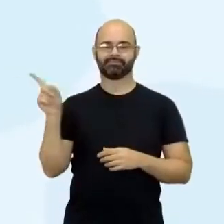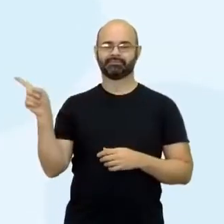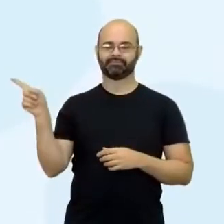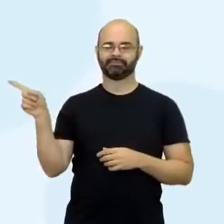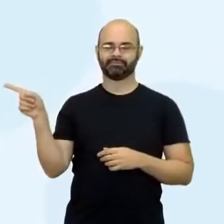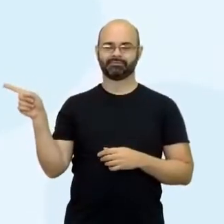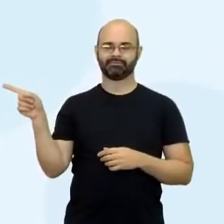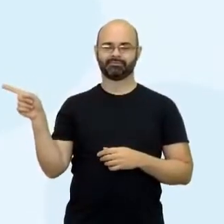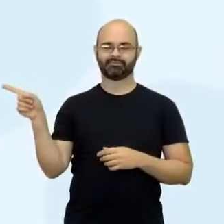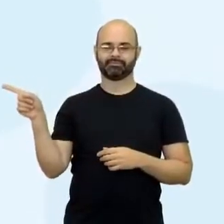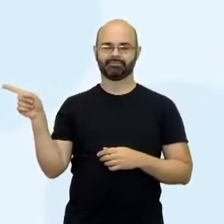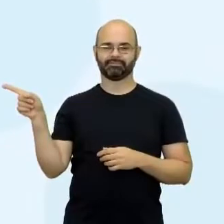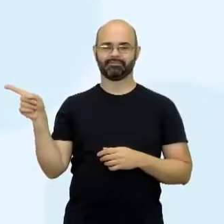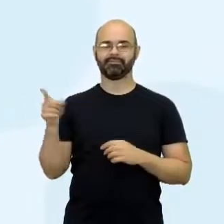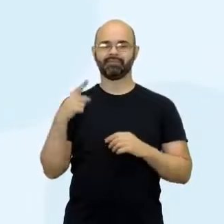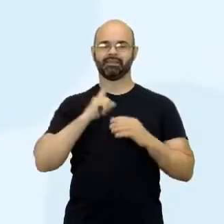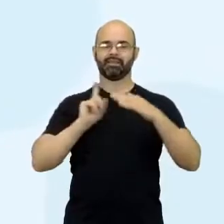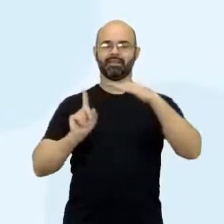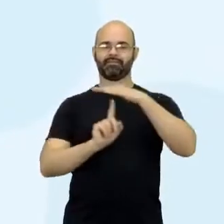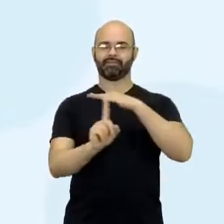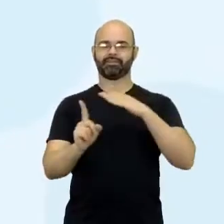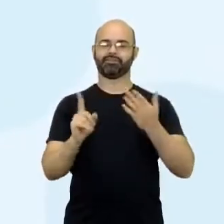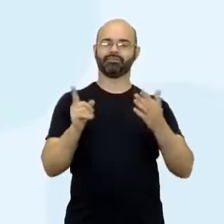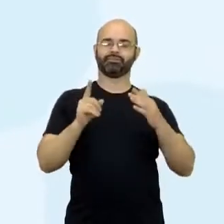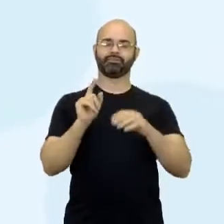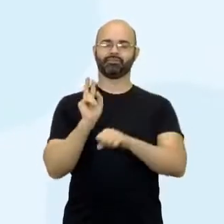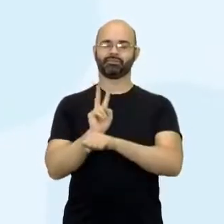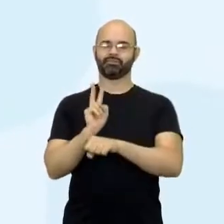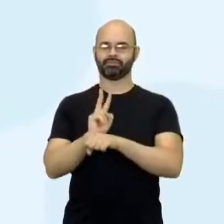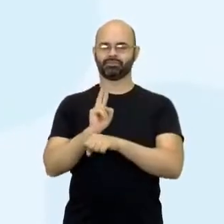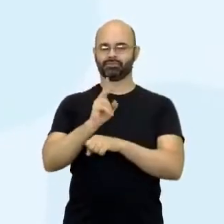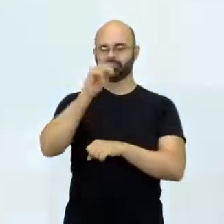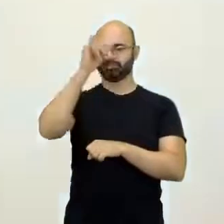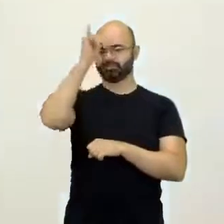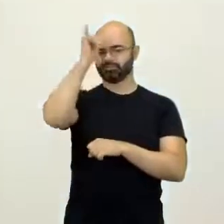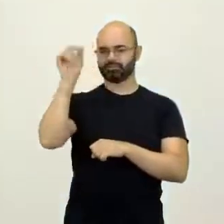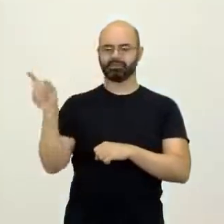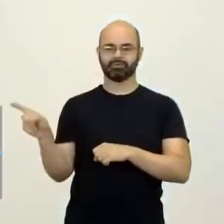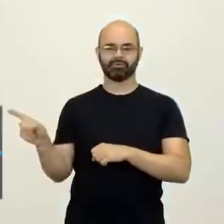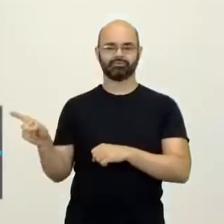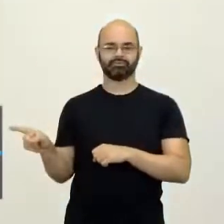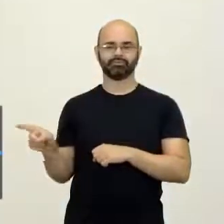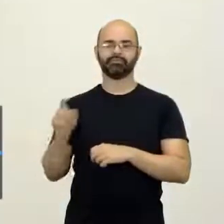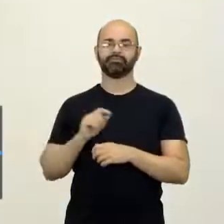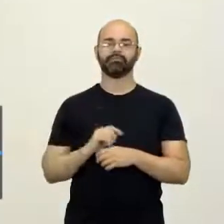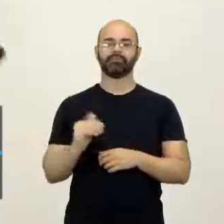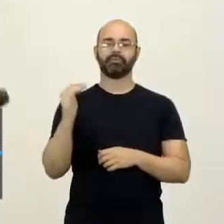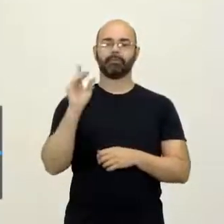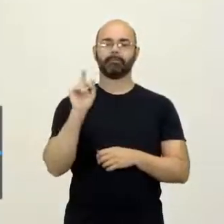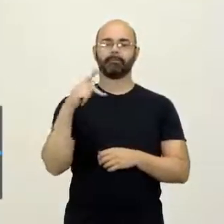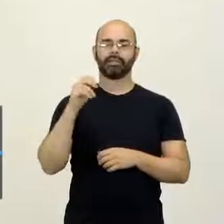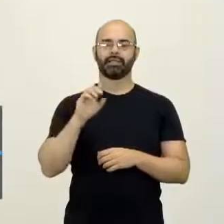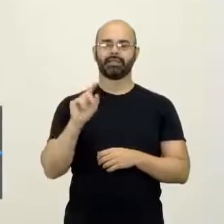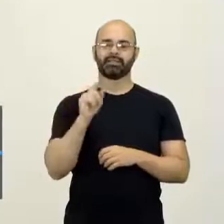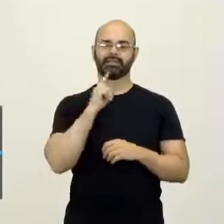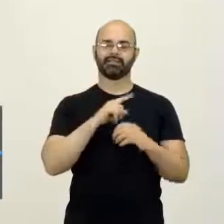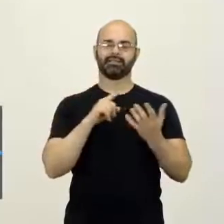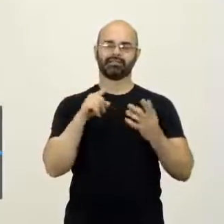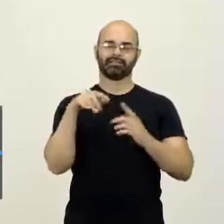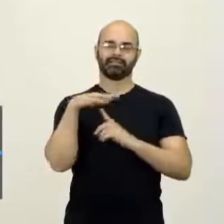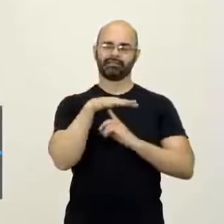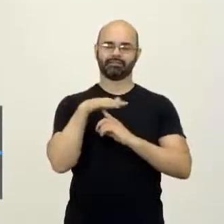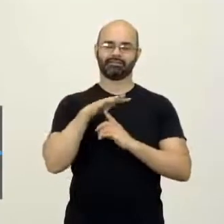Guardiões dos Unicórnios, que foi o que eu assisti, e O Panda e a Natureza. Não preciso dizer, tecnologia